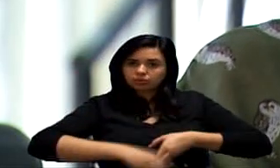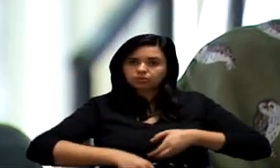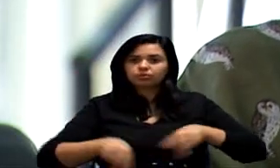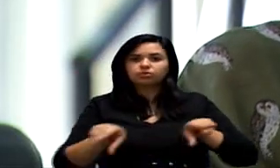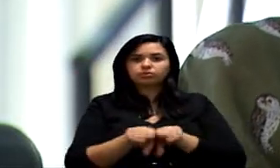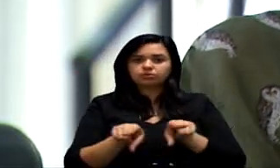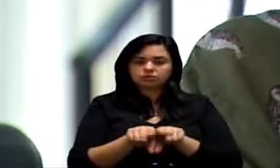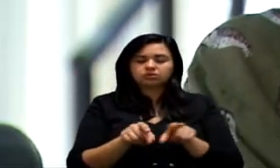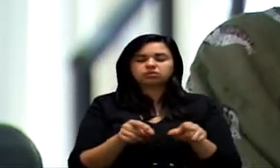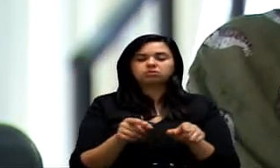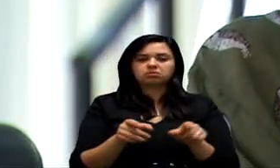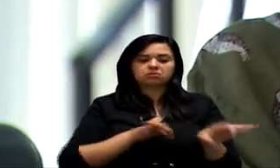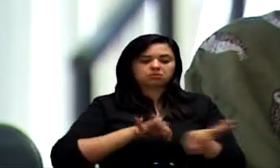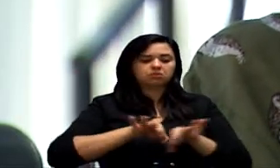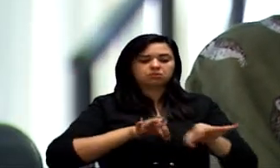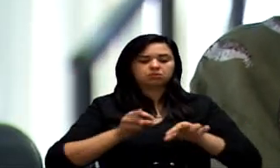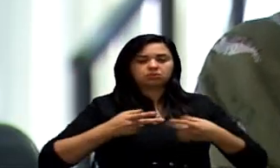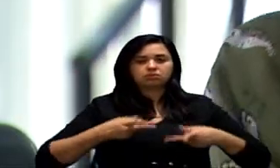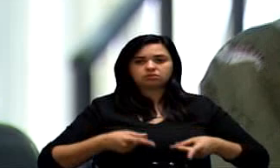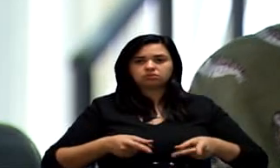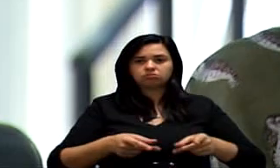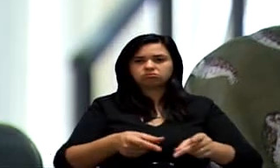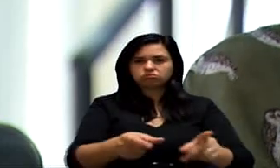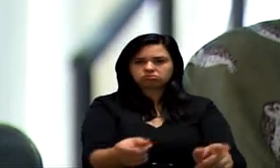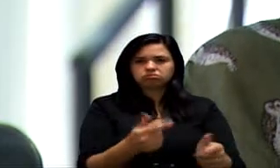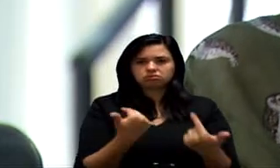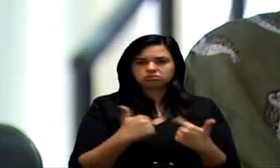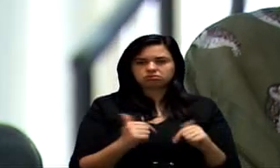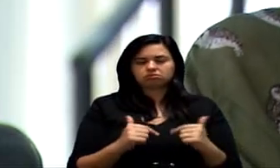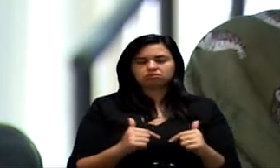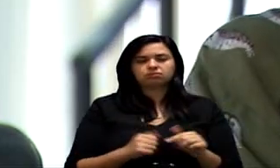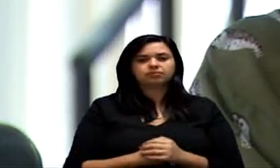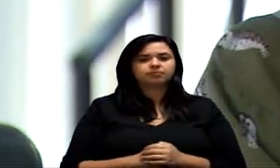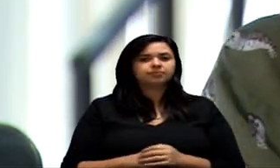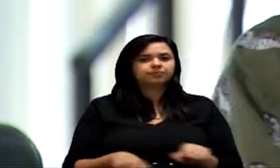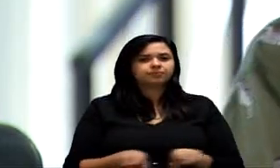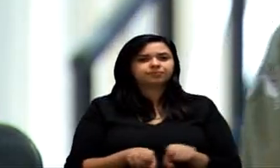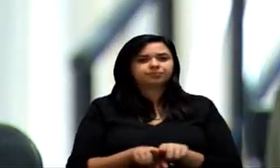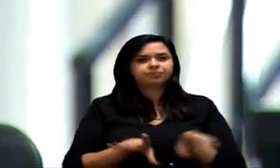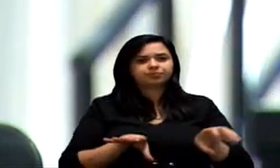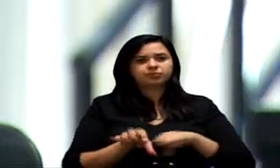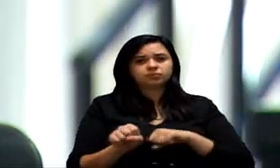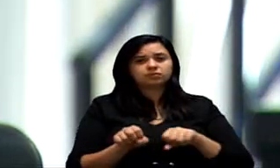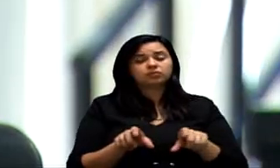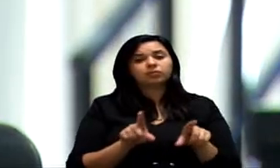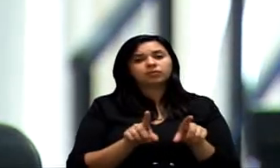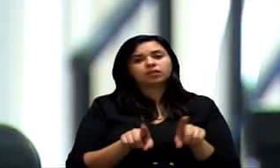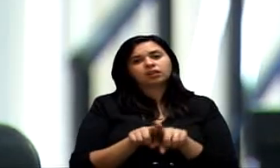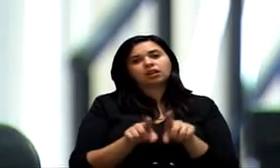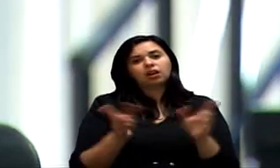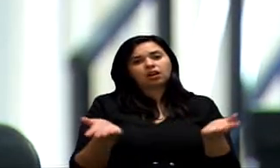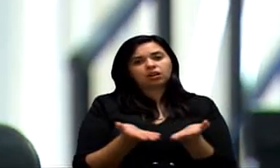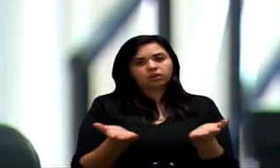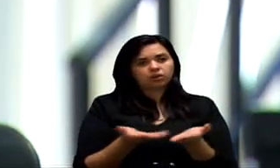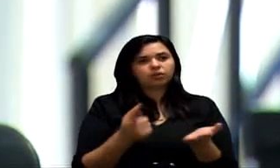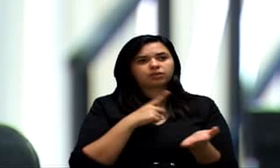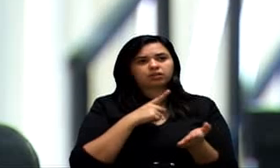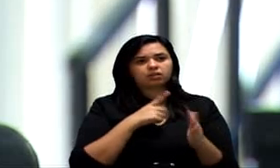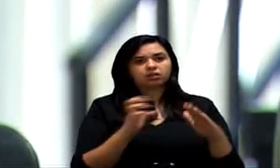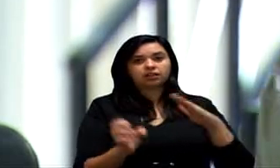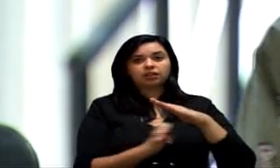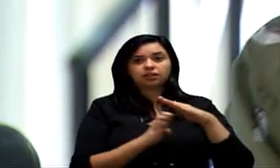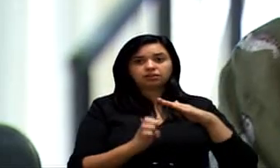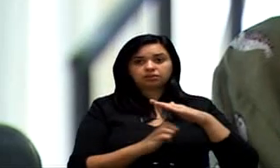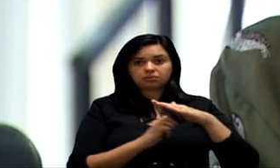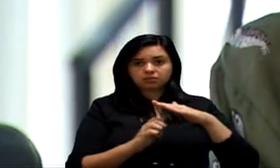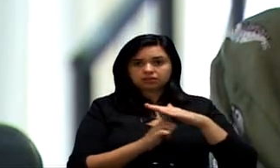de carreira, tinha toda uma segurança, tinha uma formação. Hoje, nós temos as empresas terceirizadas. Essas